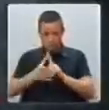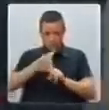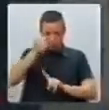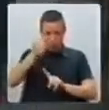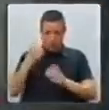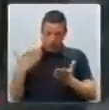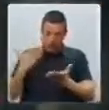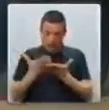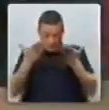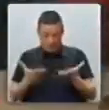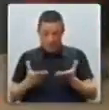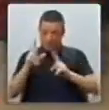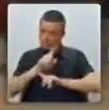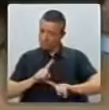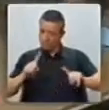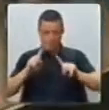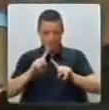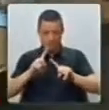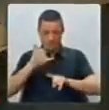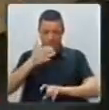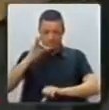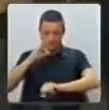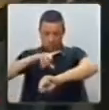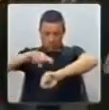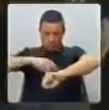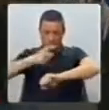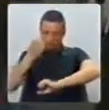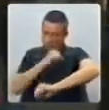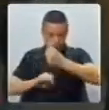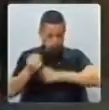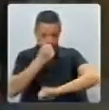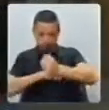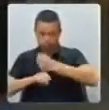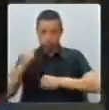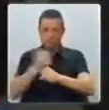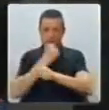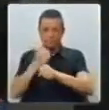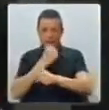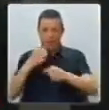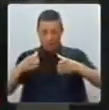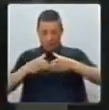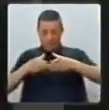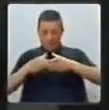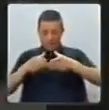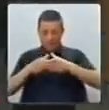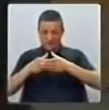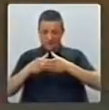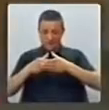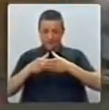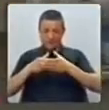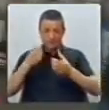ponto? Não, são 24 horas de muito stress, trabalho em equipa e várias fugas